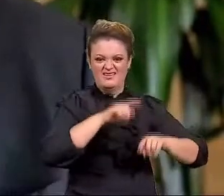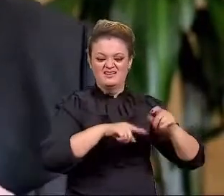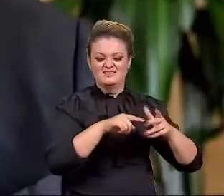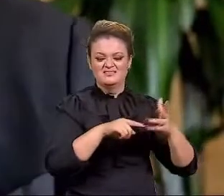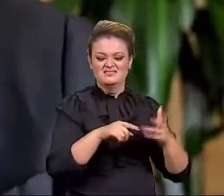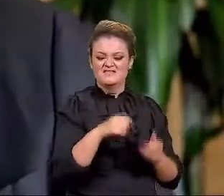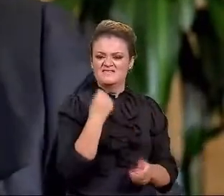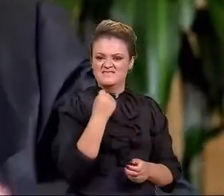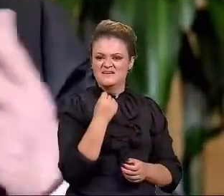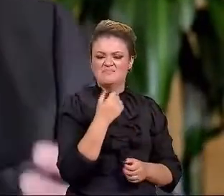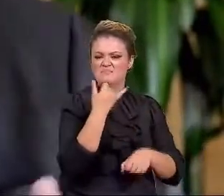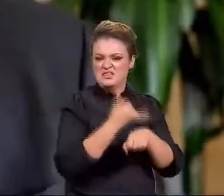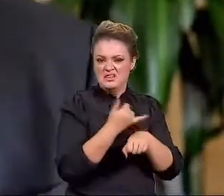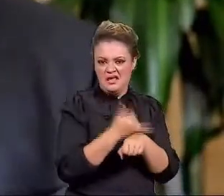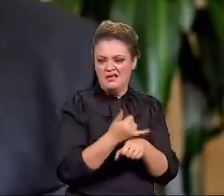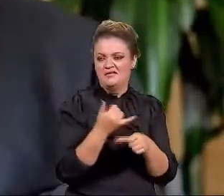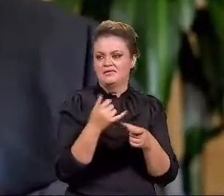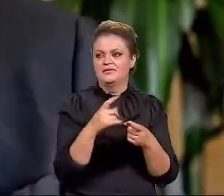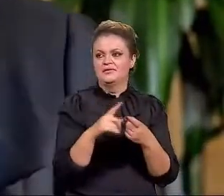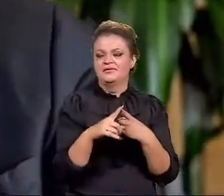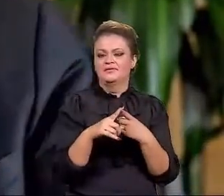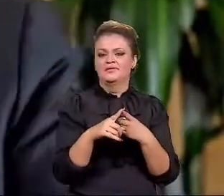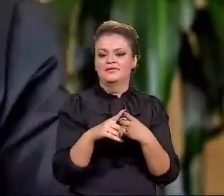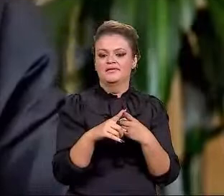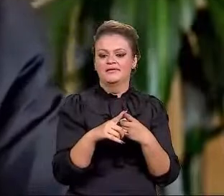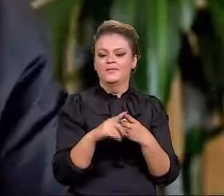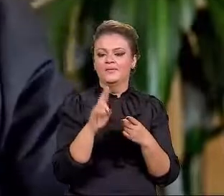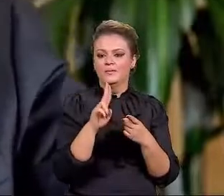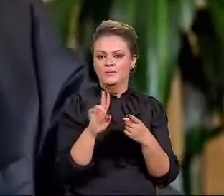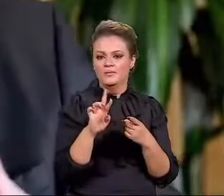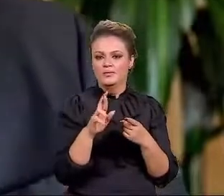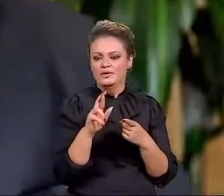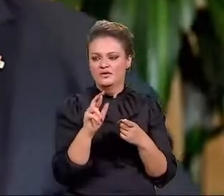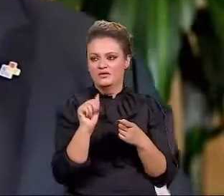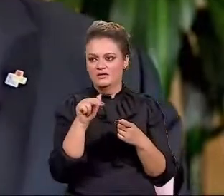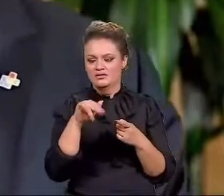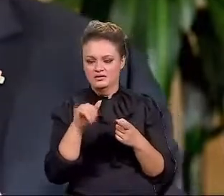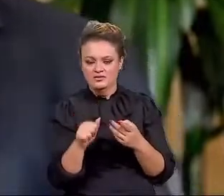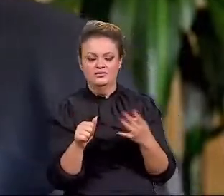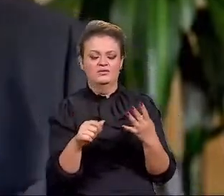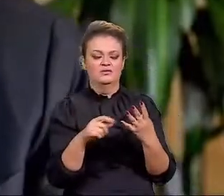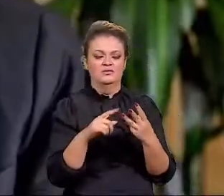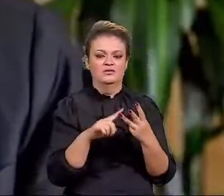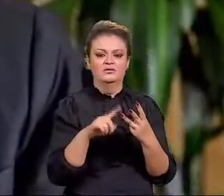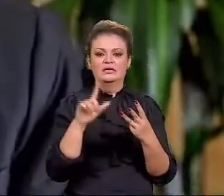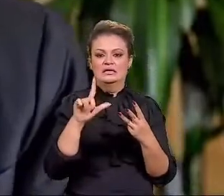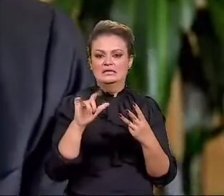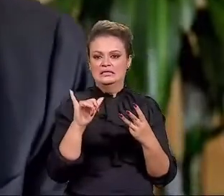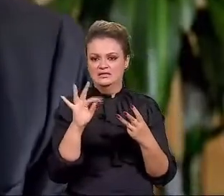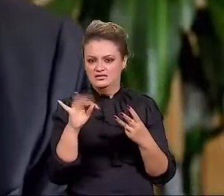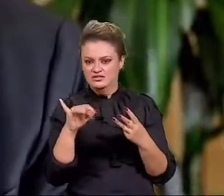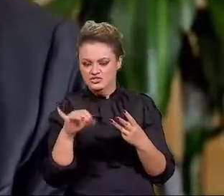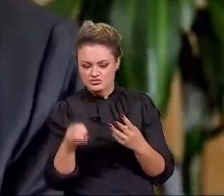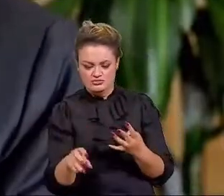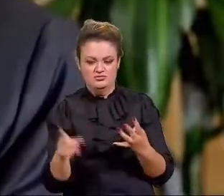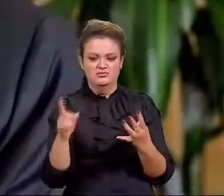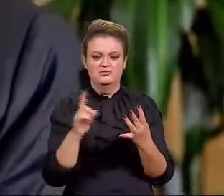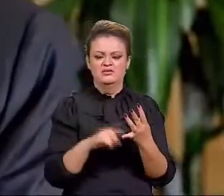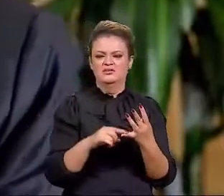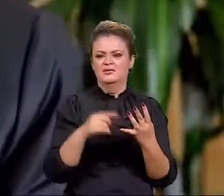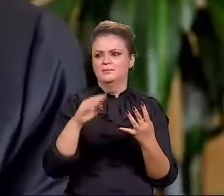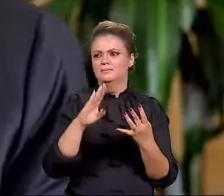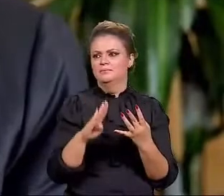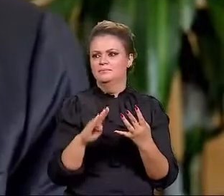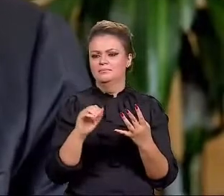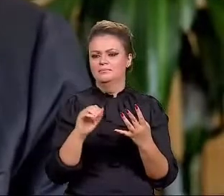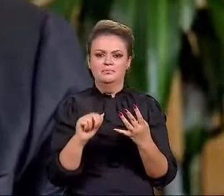exemplo, urânio, lítio, que mesmo que tenha minério de ferro, que tem bauxita, que tem, sabe, eles estão